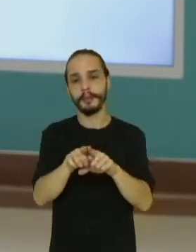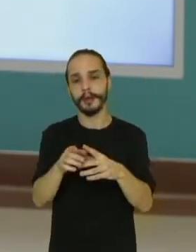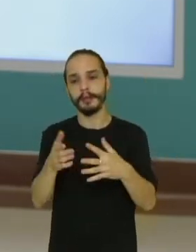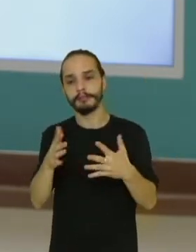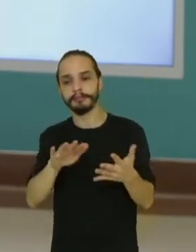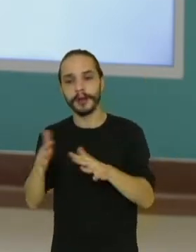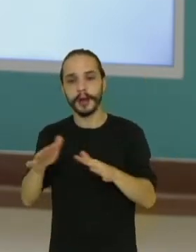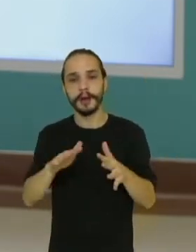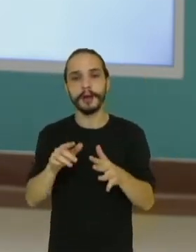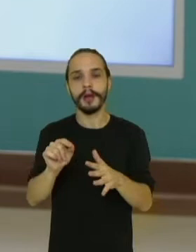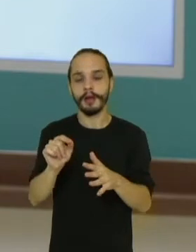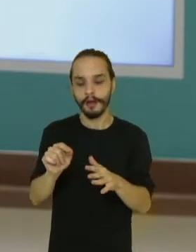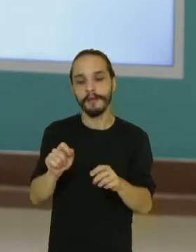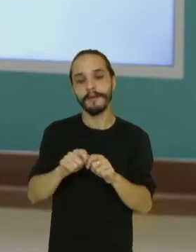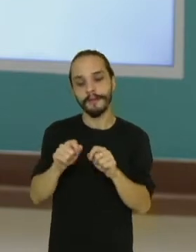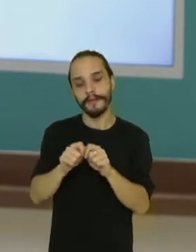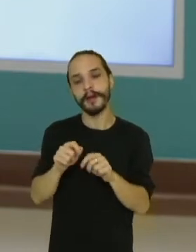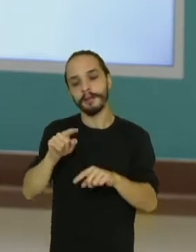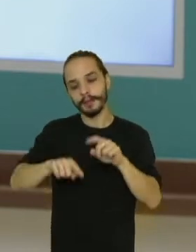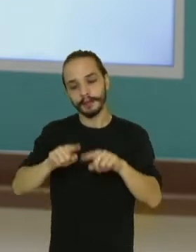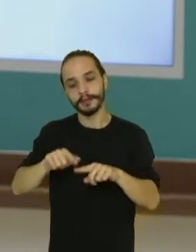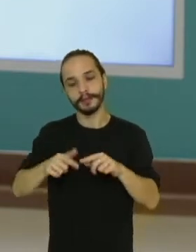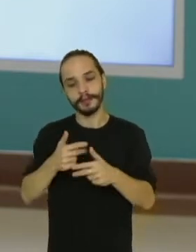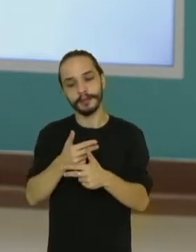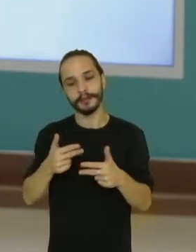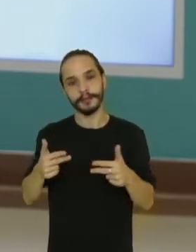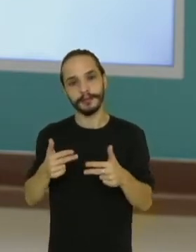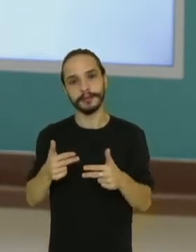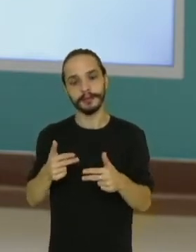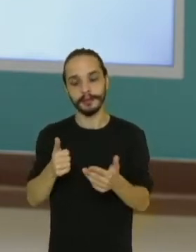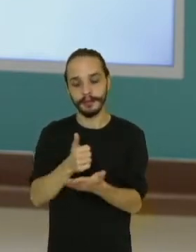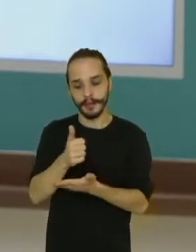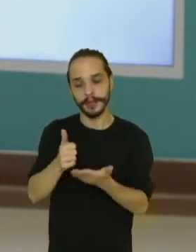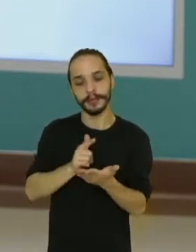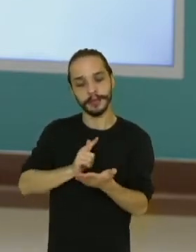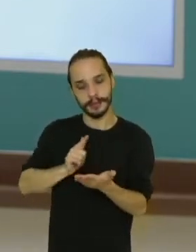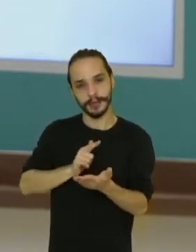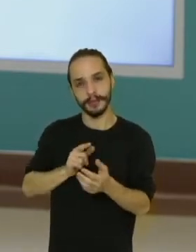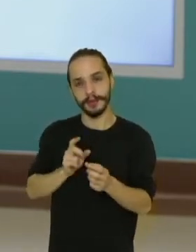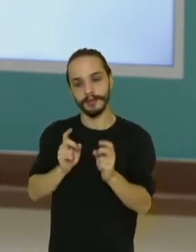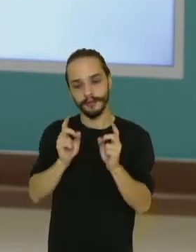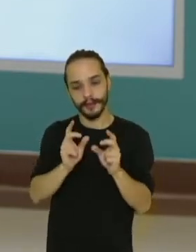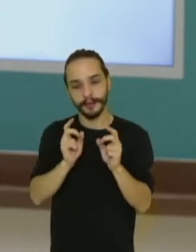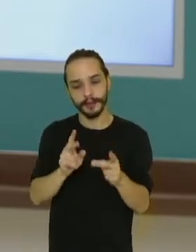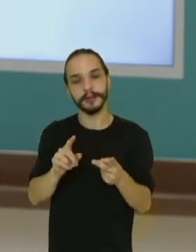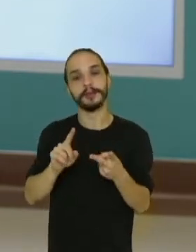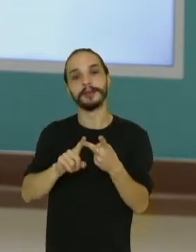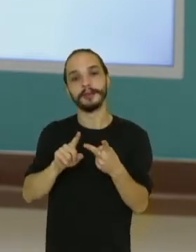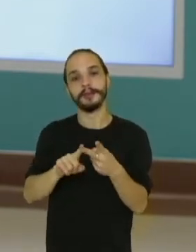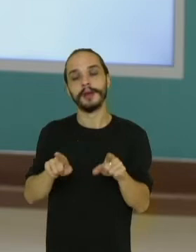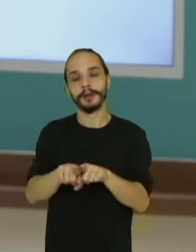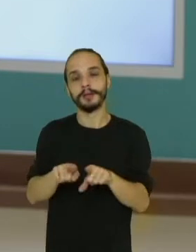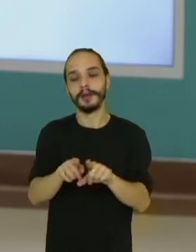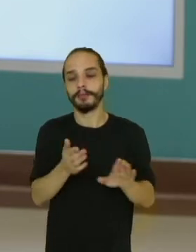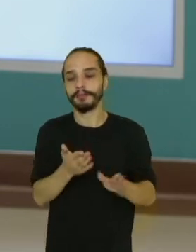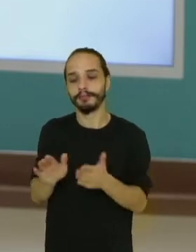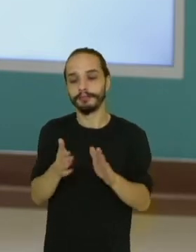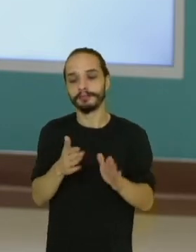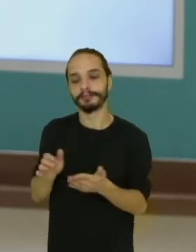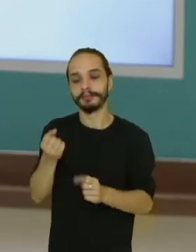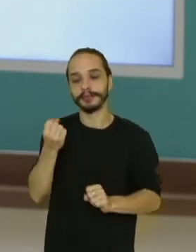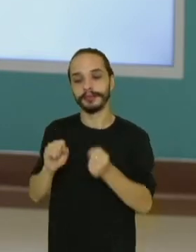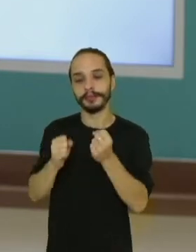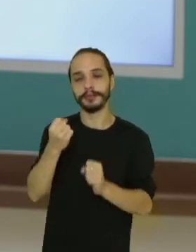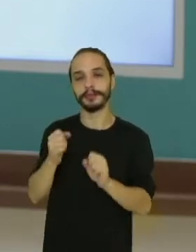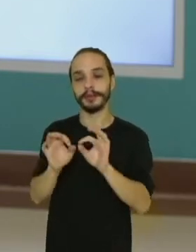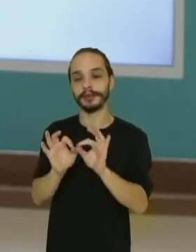que produzem matérias-primas, que além de produzir matérias-primas, conseguem então também produzir, né, produtos industrializados,